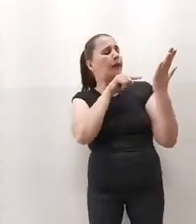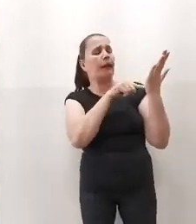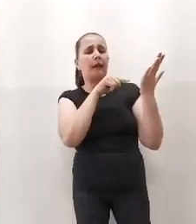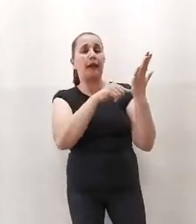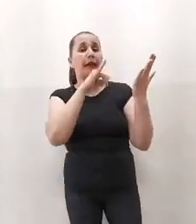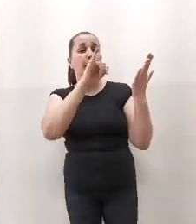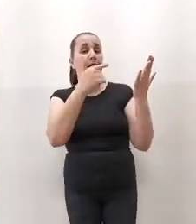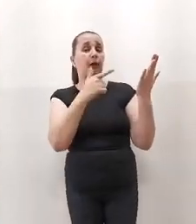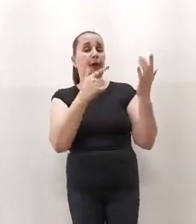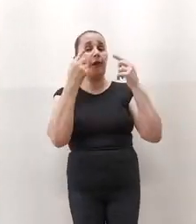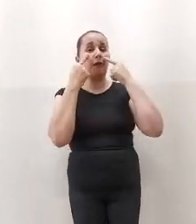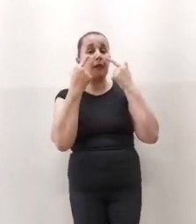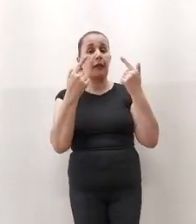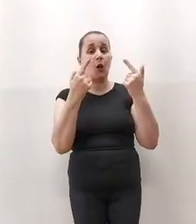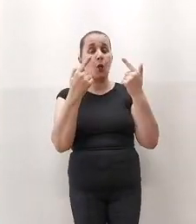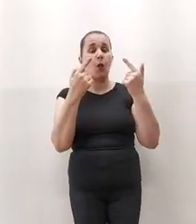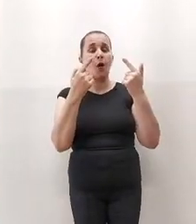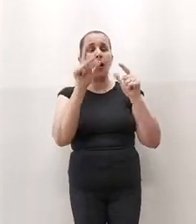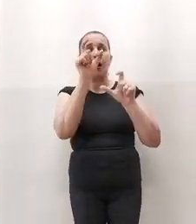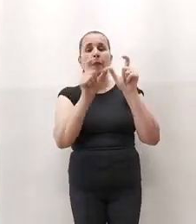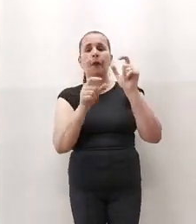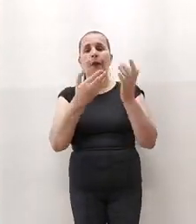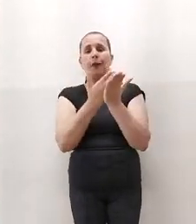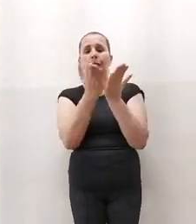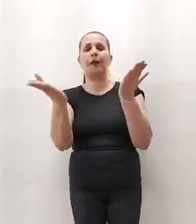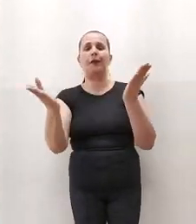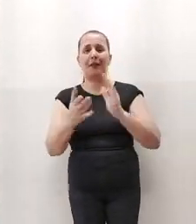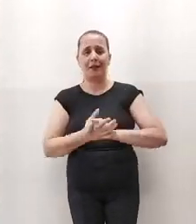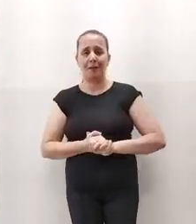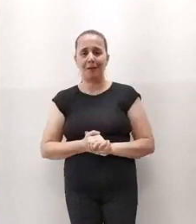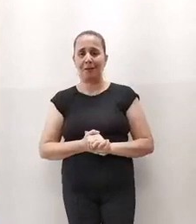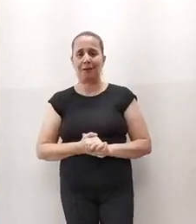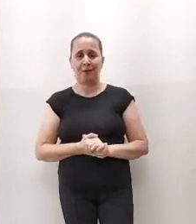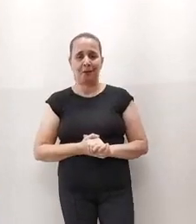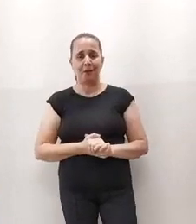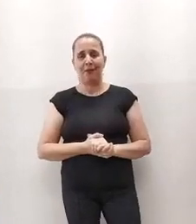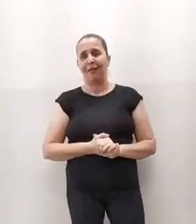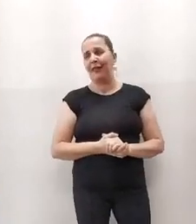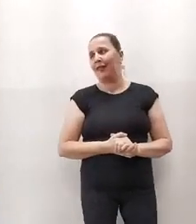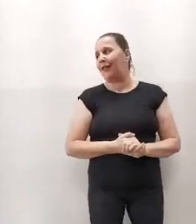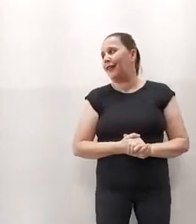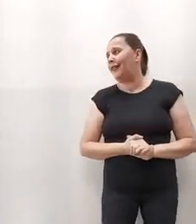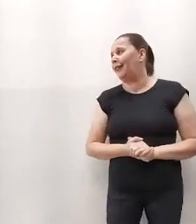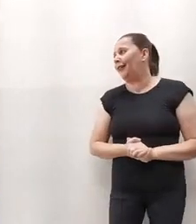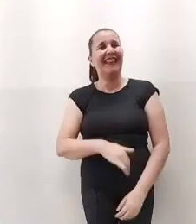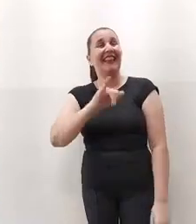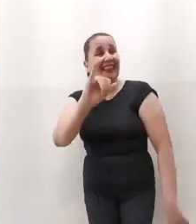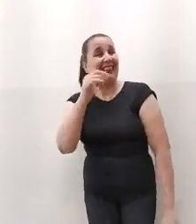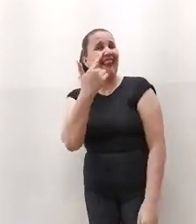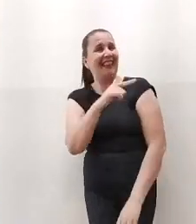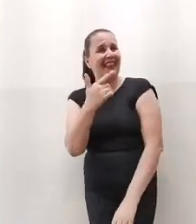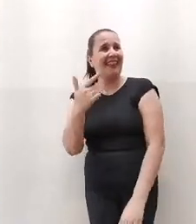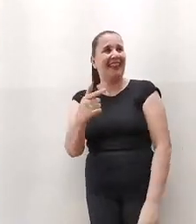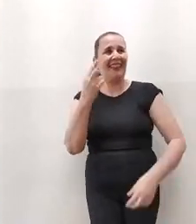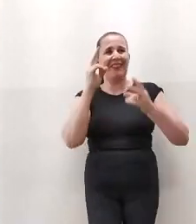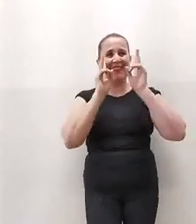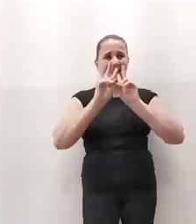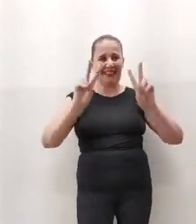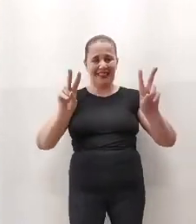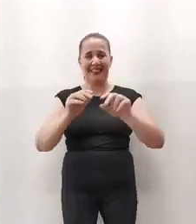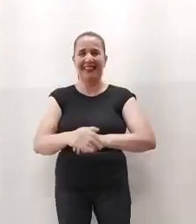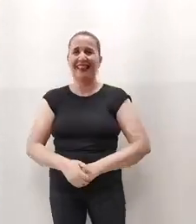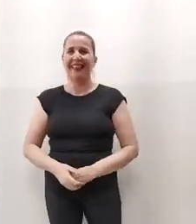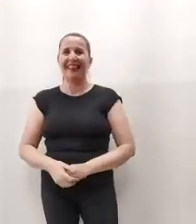Sem visão, o povo se corrompe. Provérbios, capítulo 29, versículo 18. Sem visão,